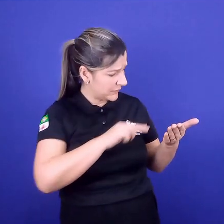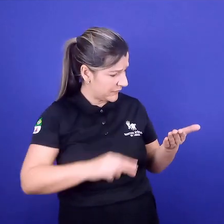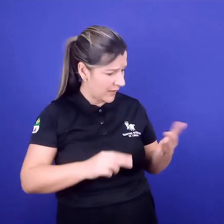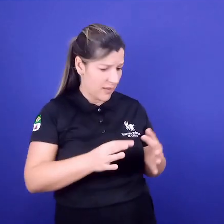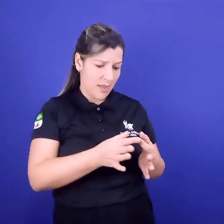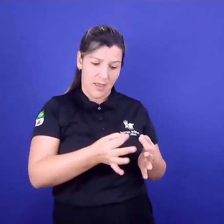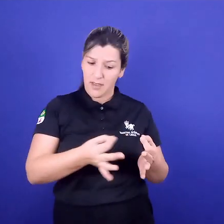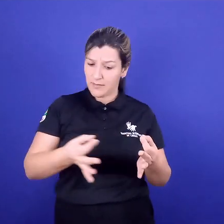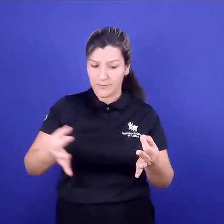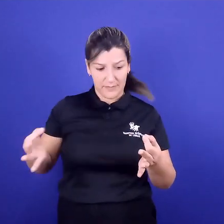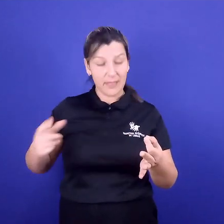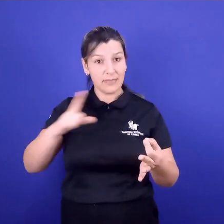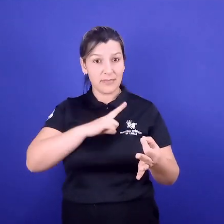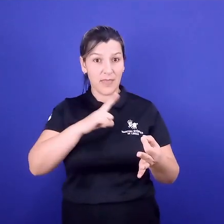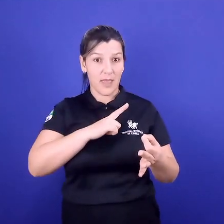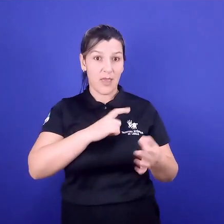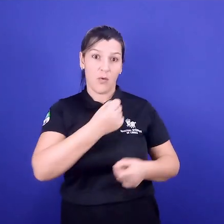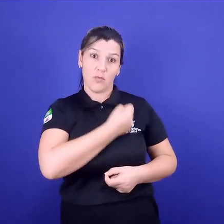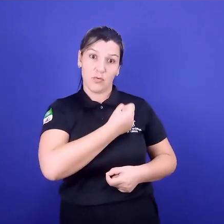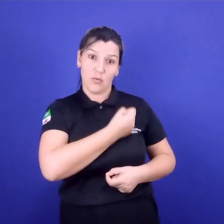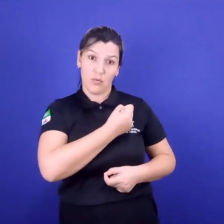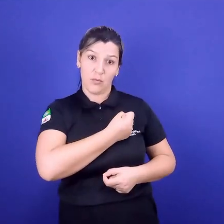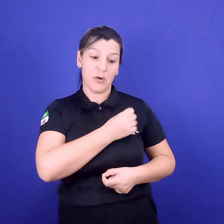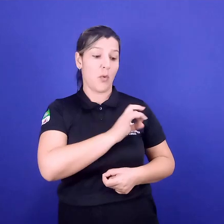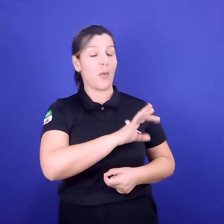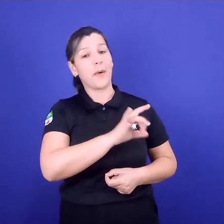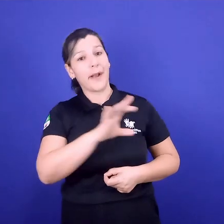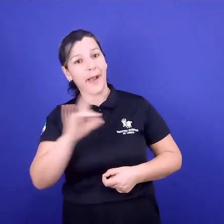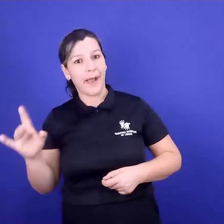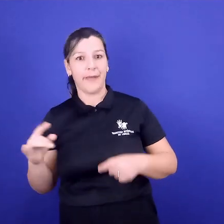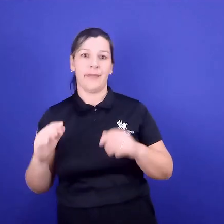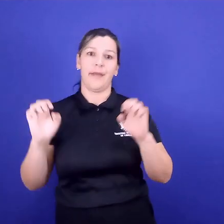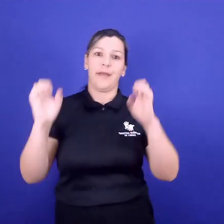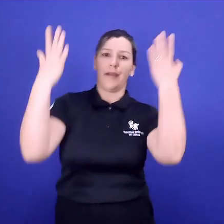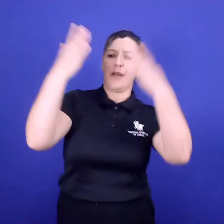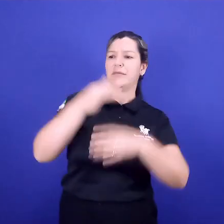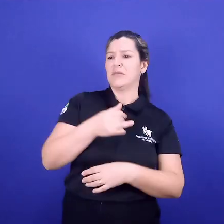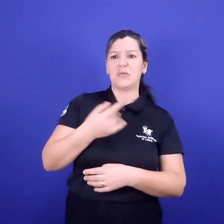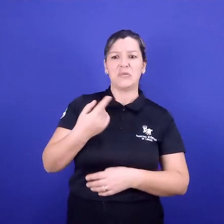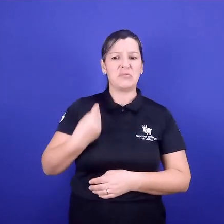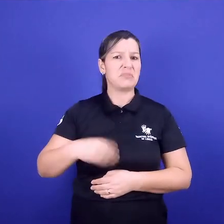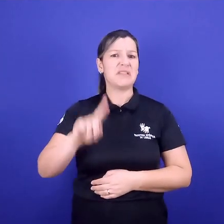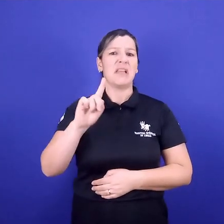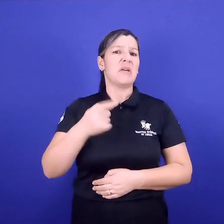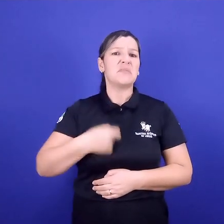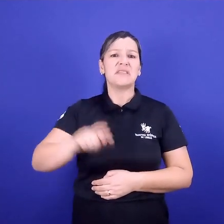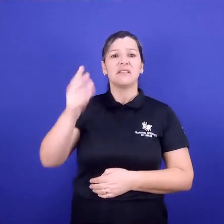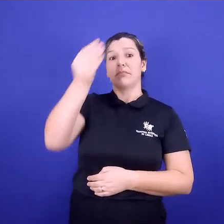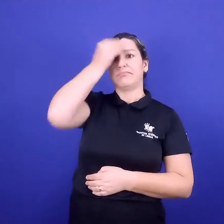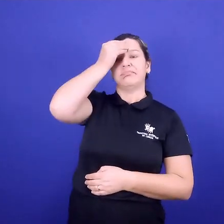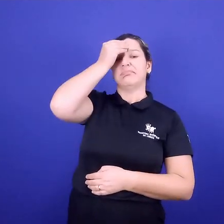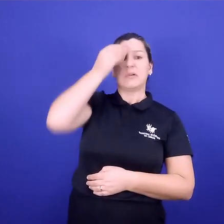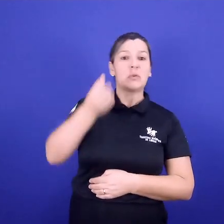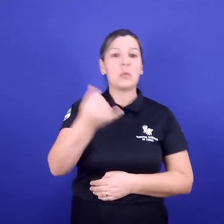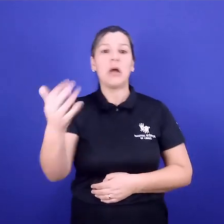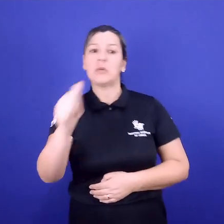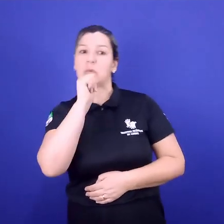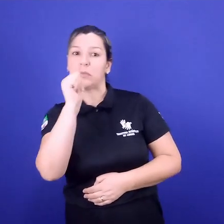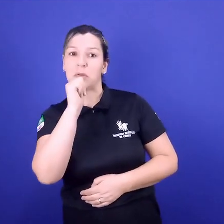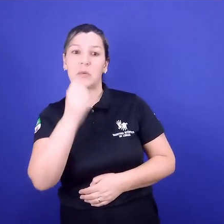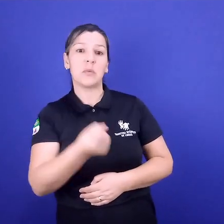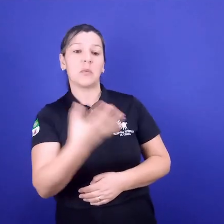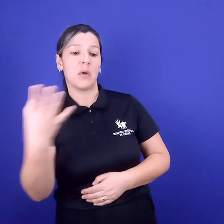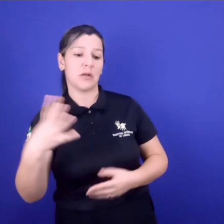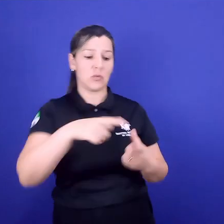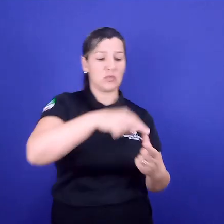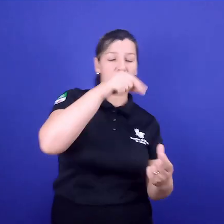vão ver na apostila, os números estão lá, é só você ir acompanhando. Obviamente não precisa decorar, tá, gente? Quanto que serve de salgadinho, quanto que serve de bebida,